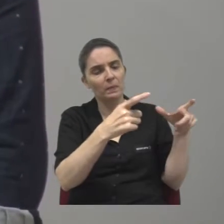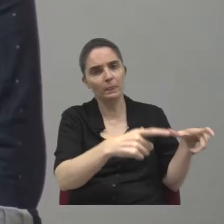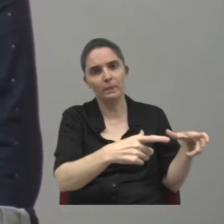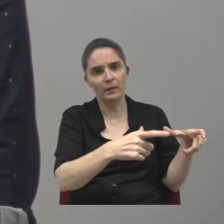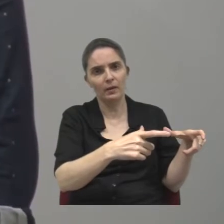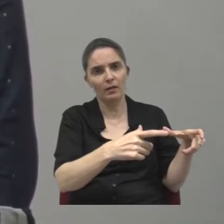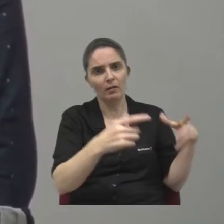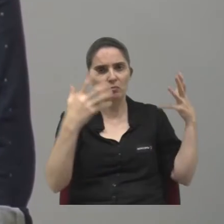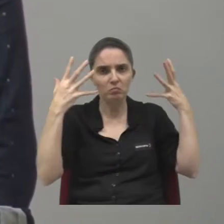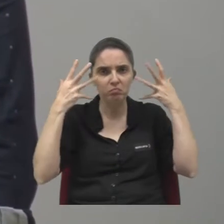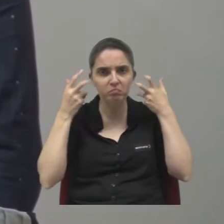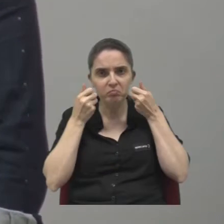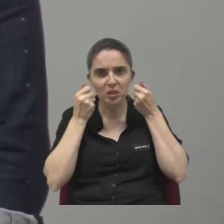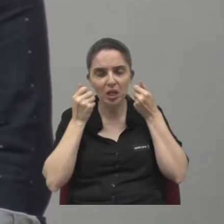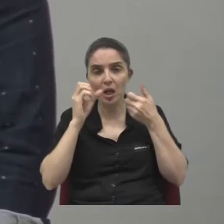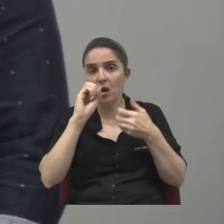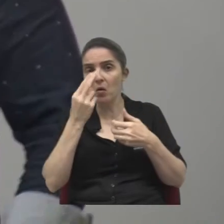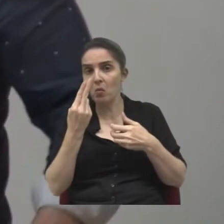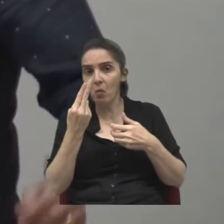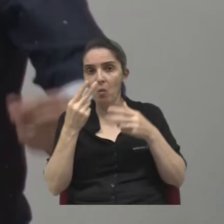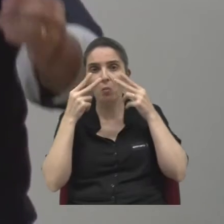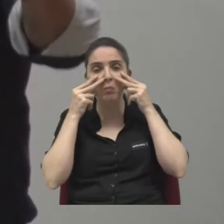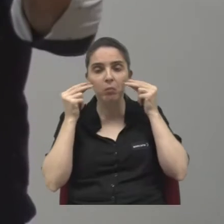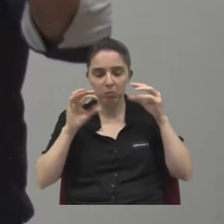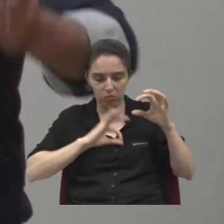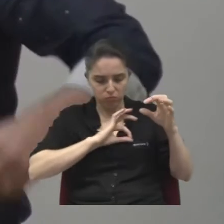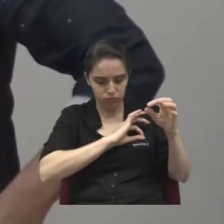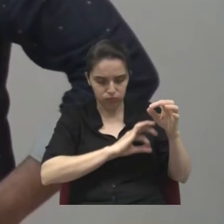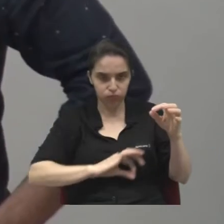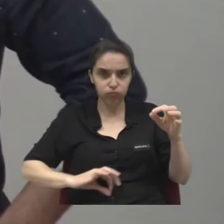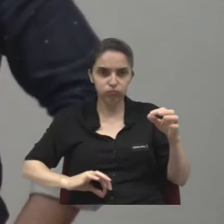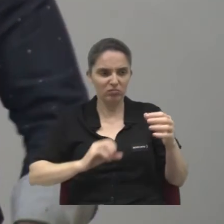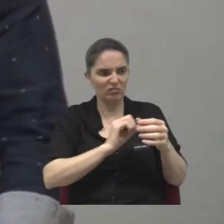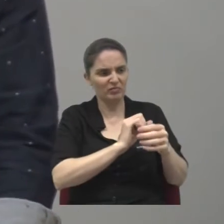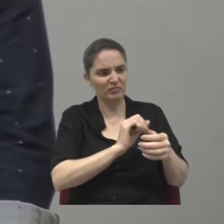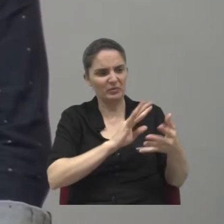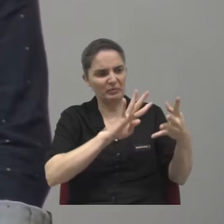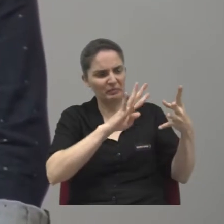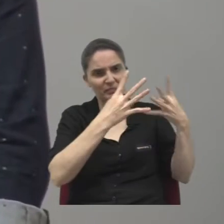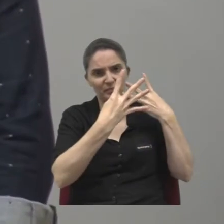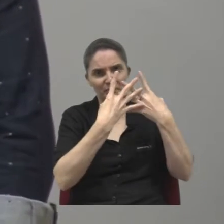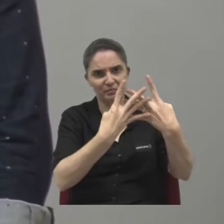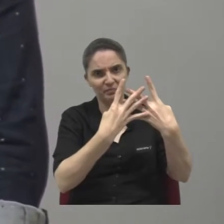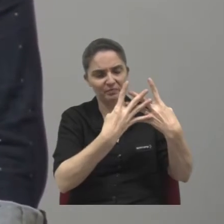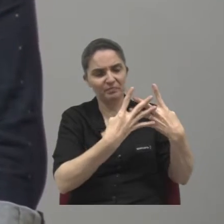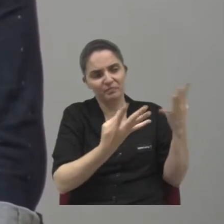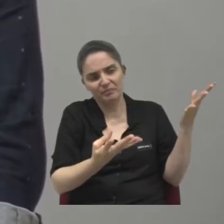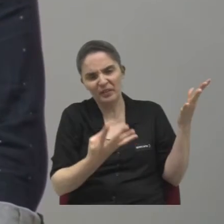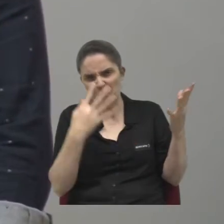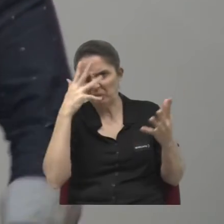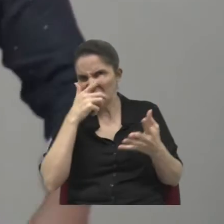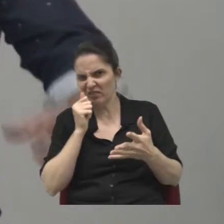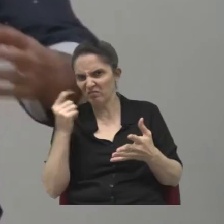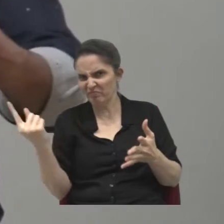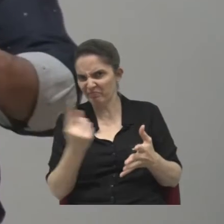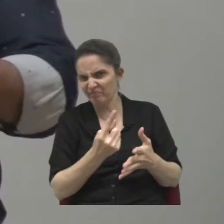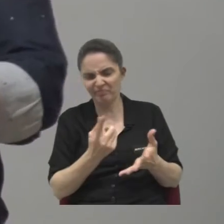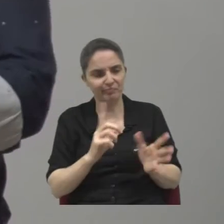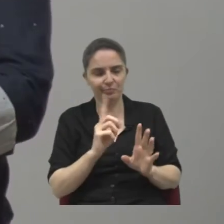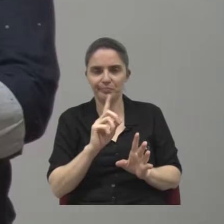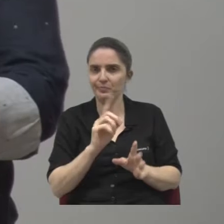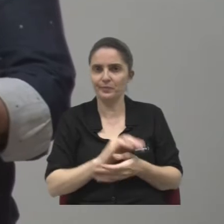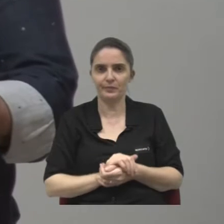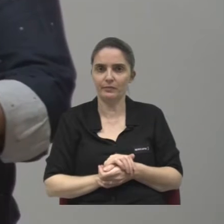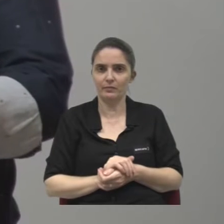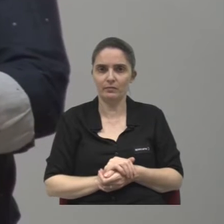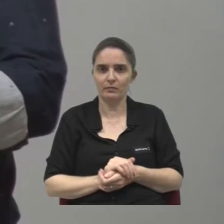uma onça. Obviamente que os animais, a minha proposta seria, uma vez sabendo o